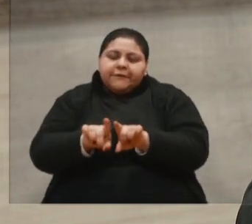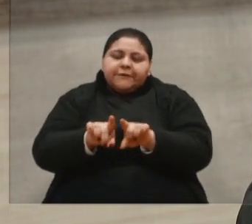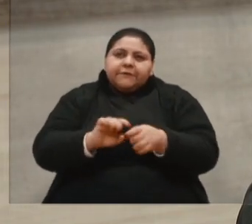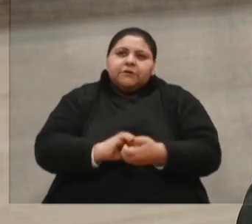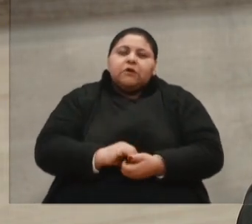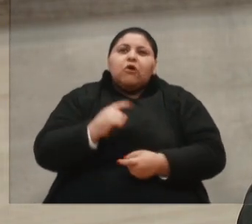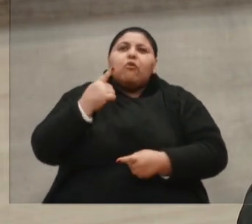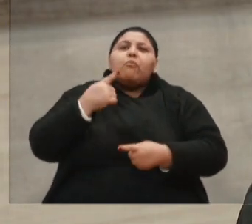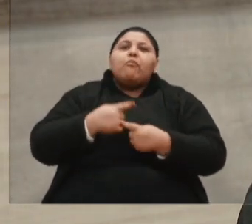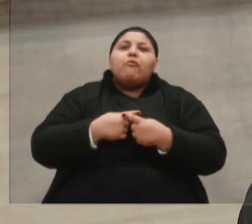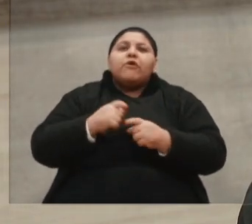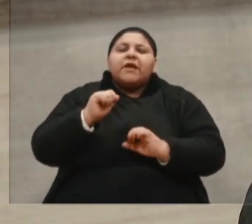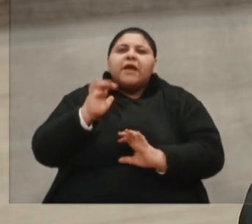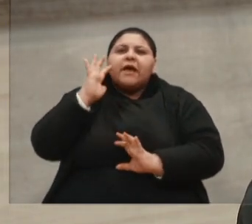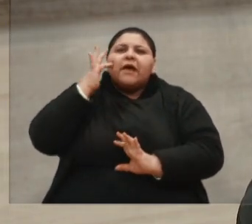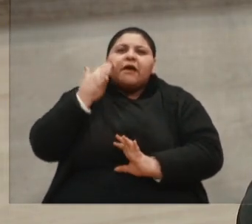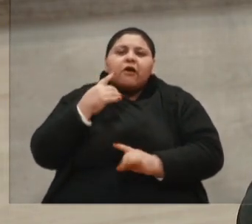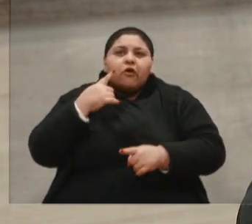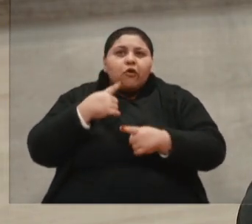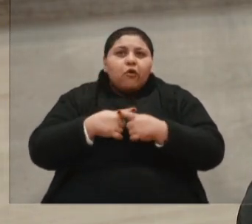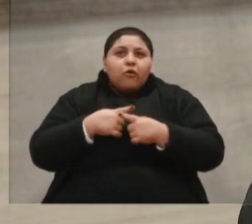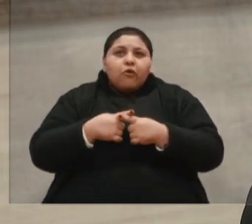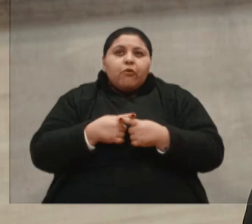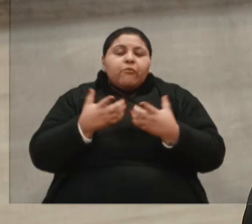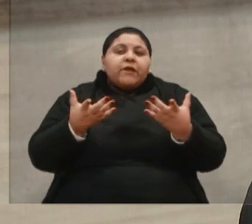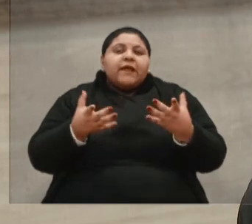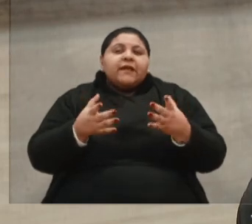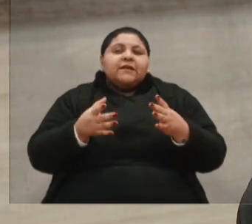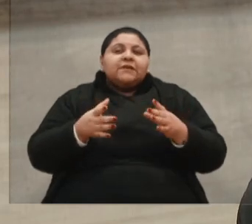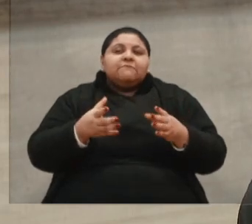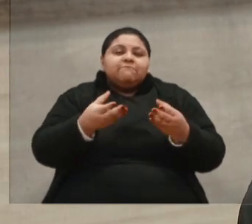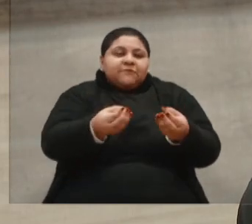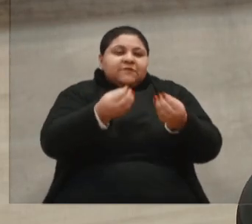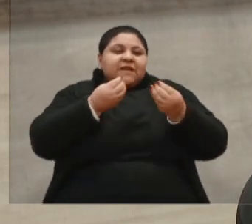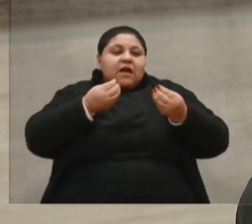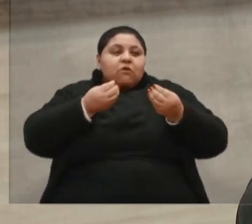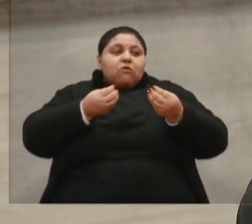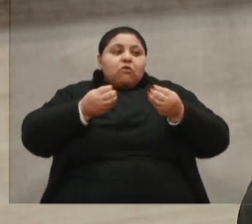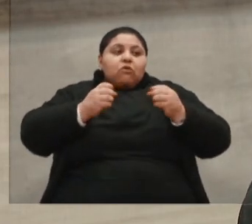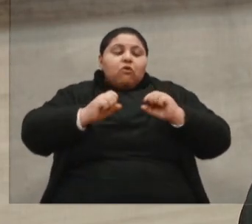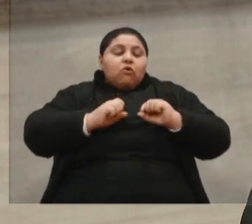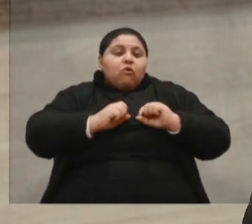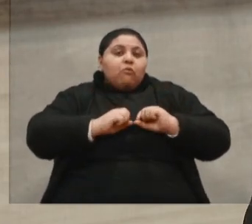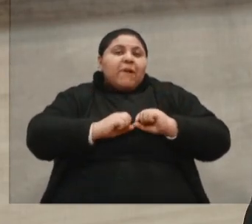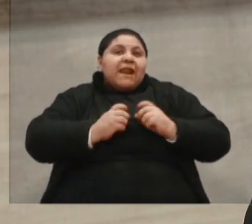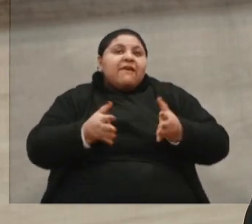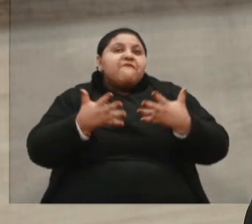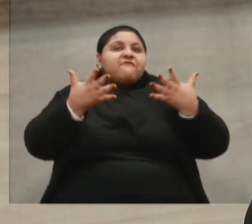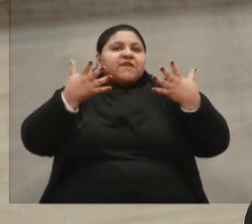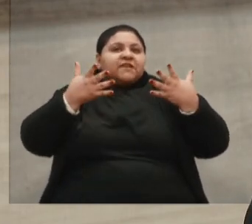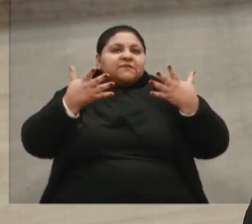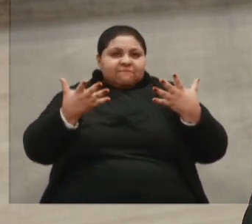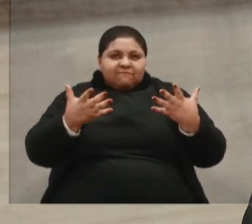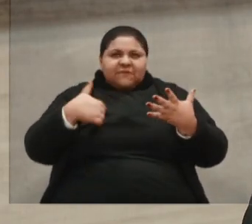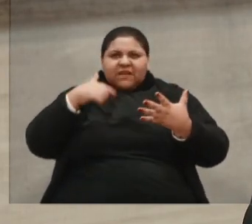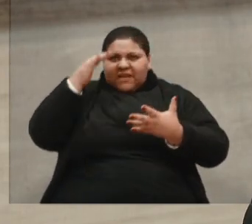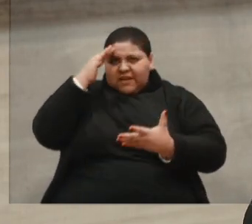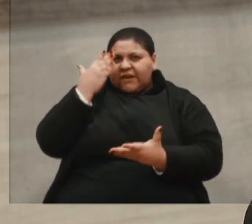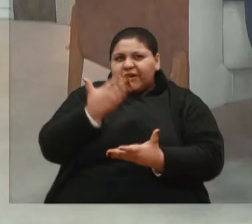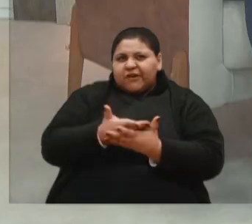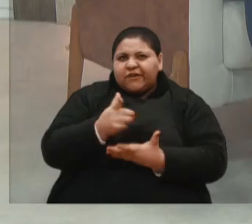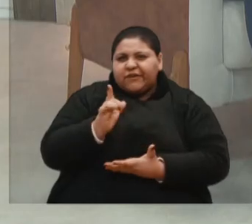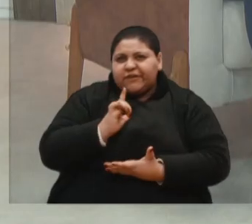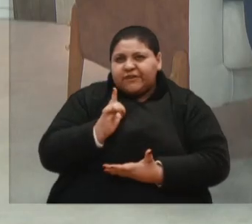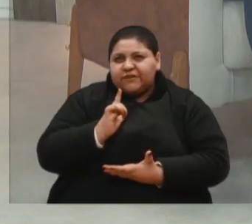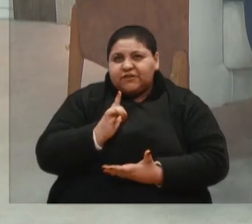mais adiante. Sim. Por que isso? Por que Uhum. elas te despertaram essa confiança? Que às vezes é tão difícil.